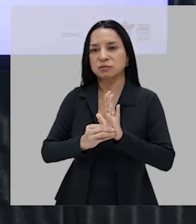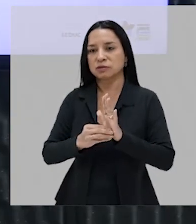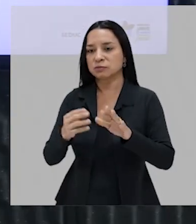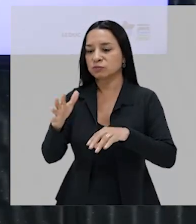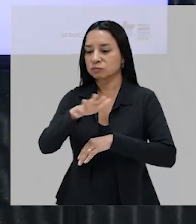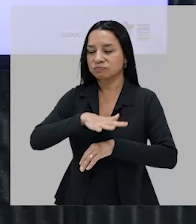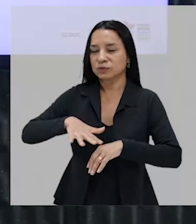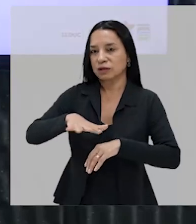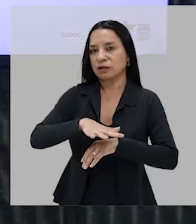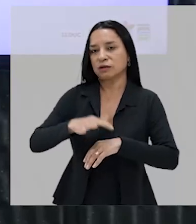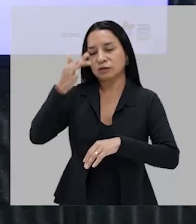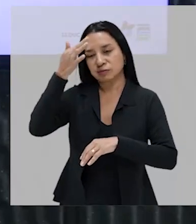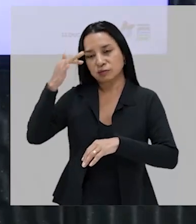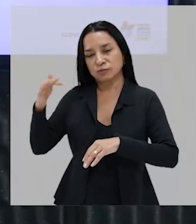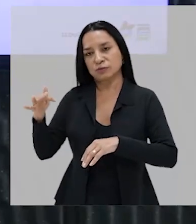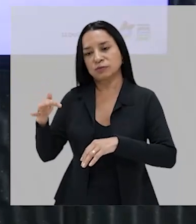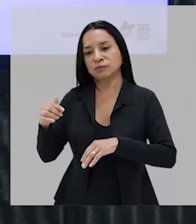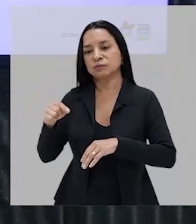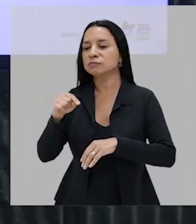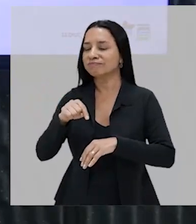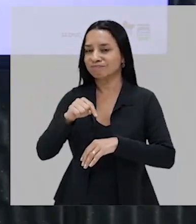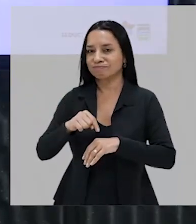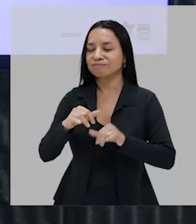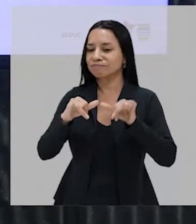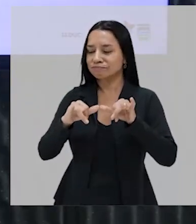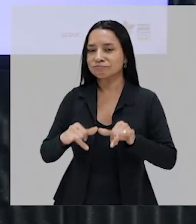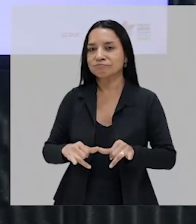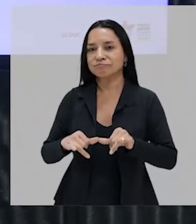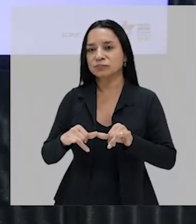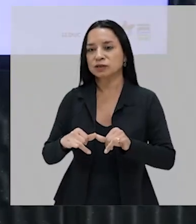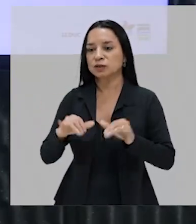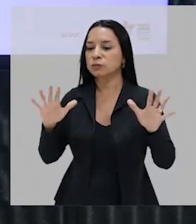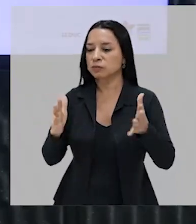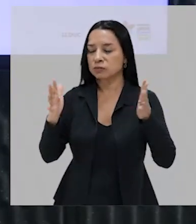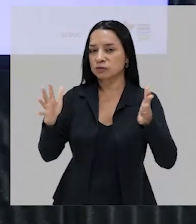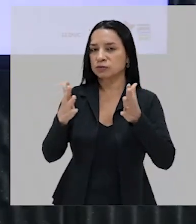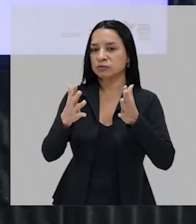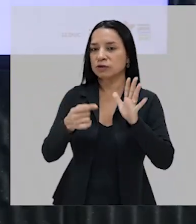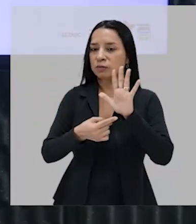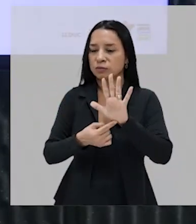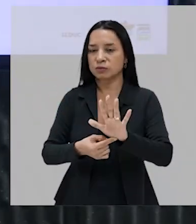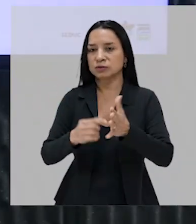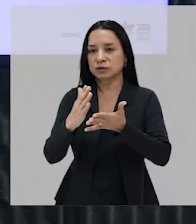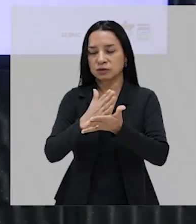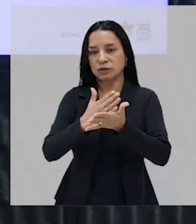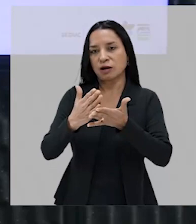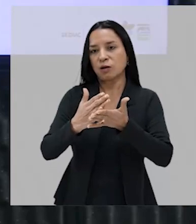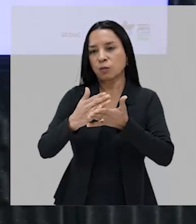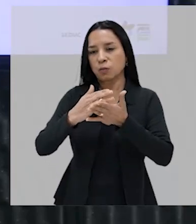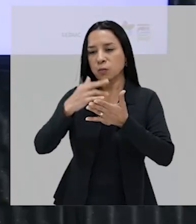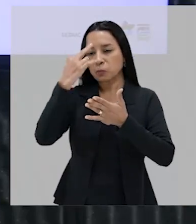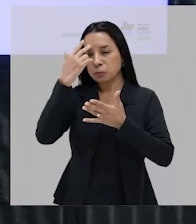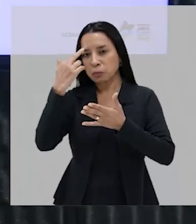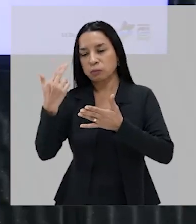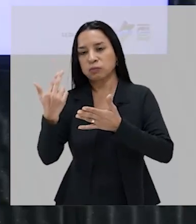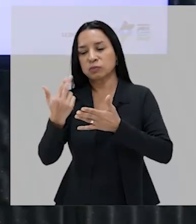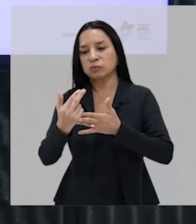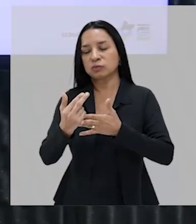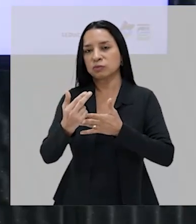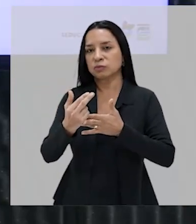com vocês. A gente está aqui para motivar, para ajudar, para trazer algumas reflexões, um pensamento crítico, uma visão